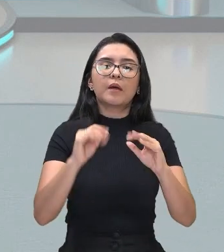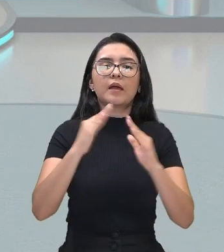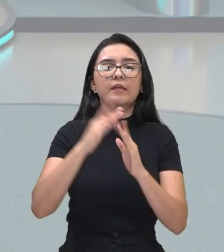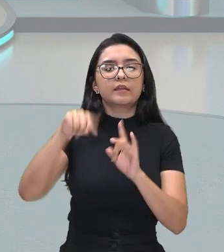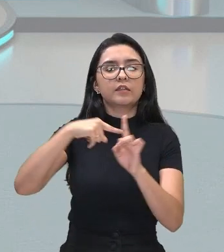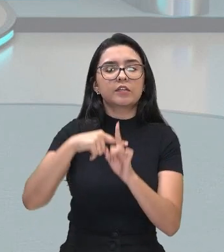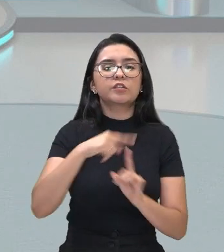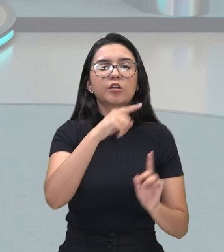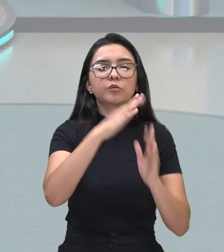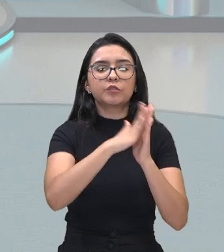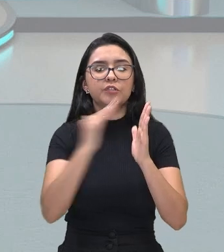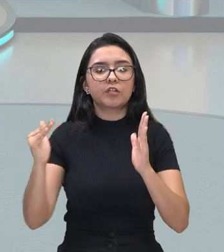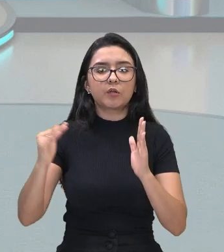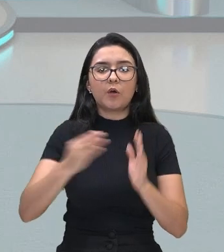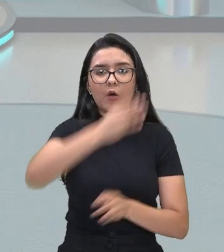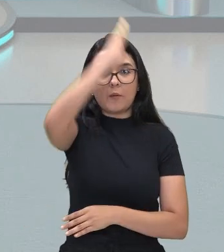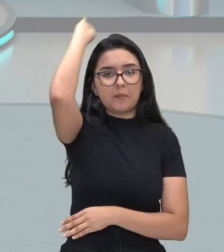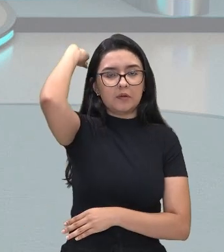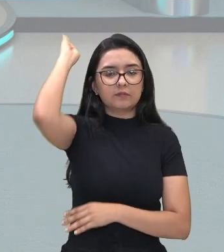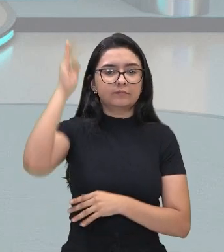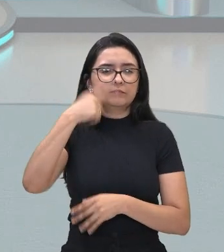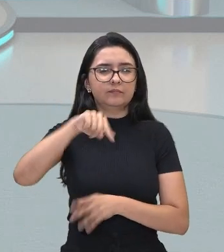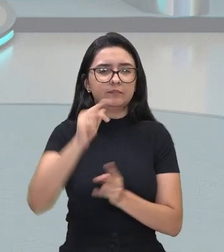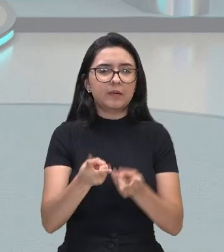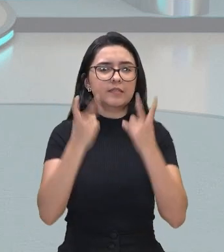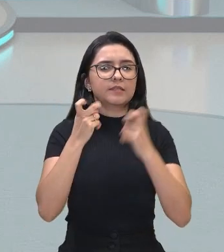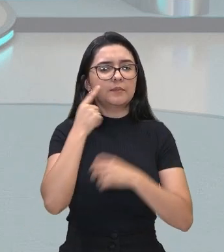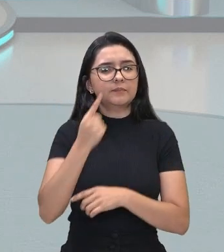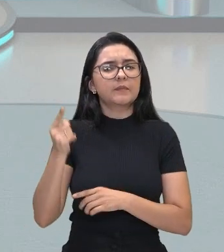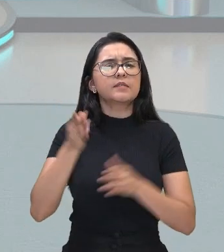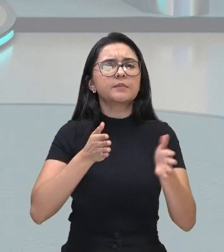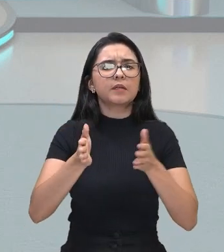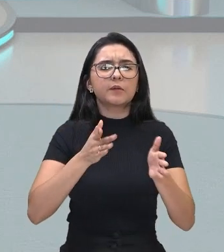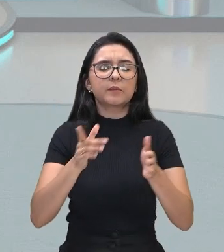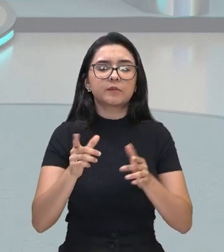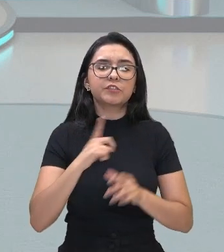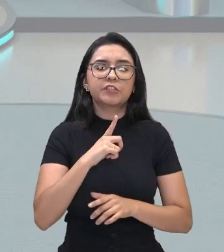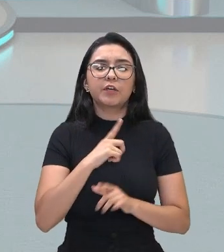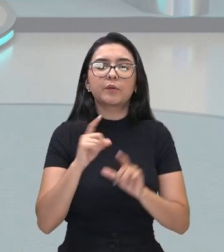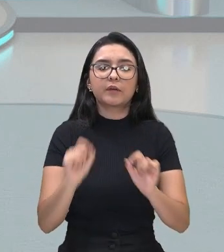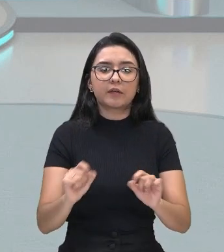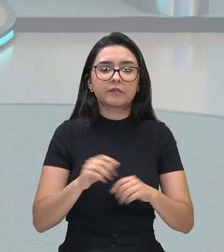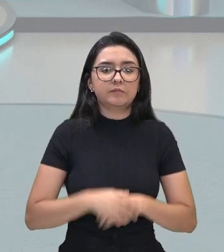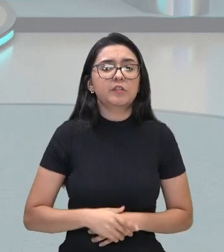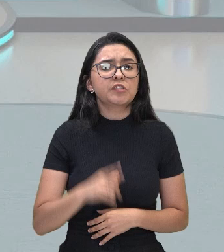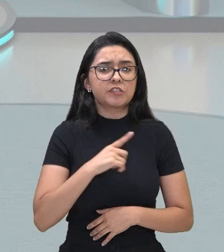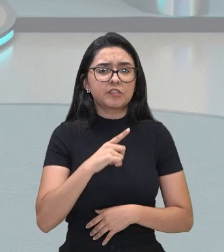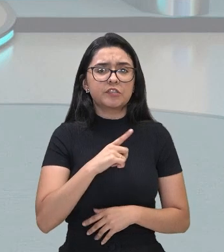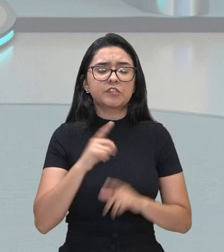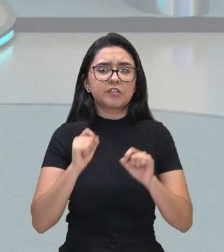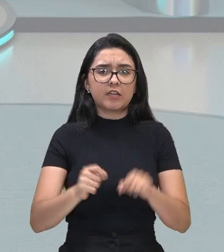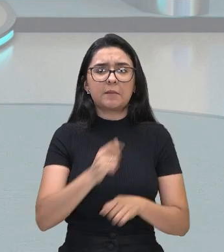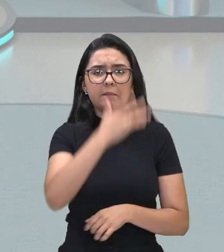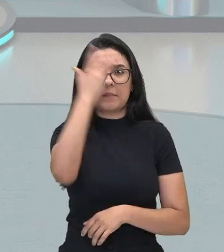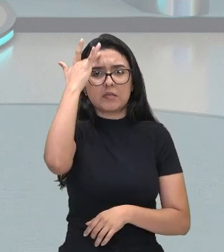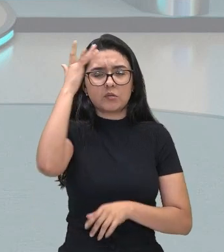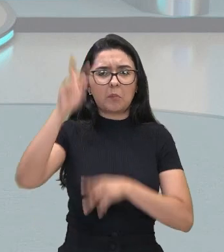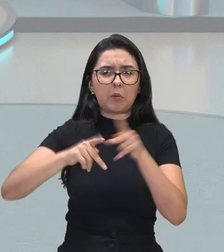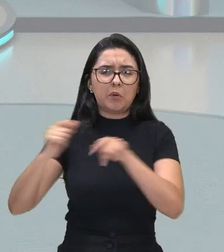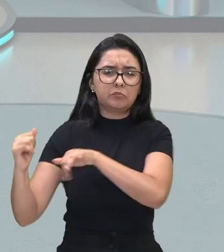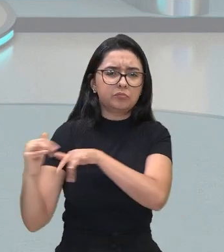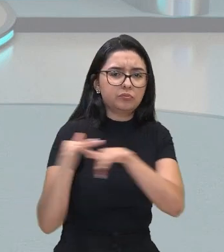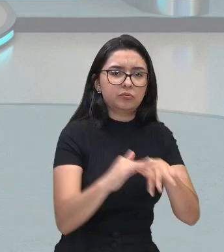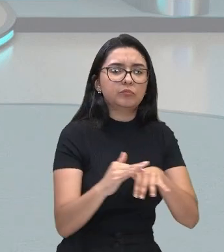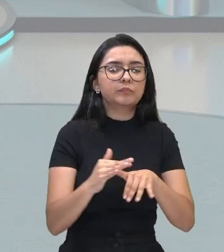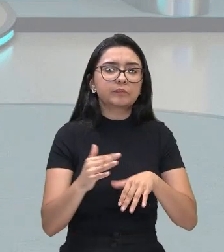românico, como vocês podem ver. Nesse período havia grandes invasões, havia muitas